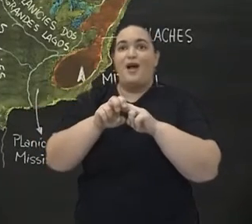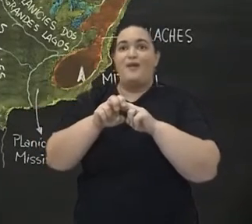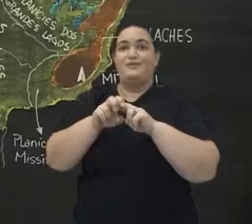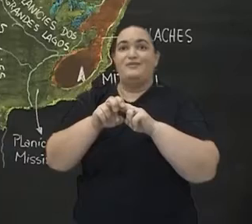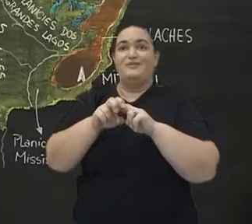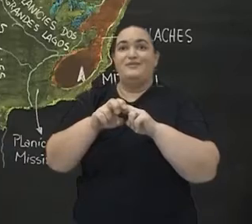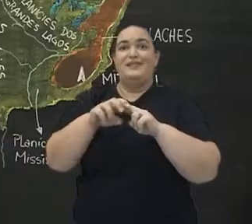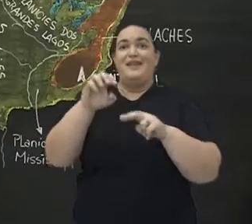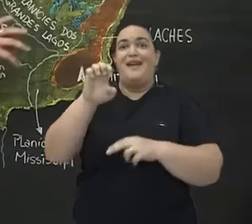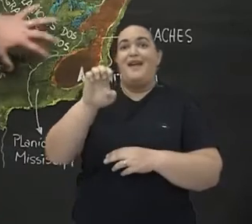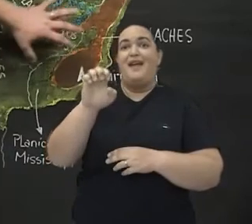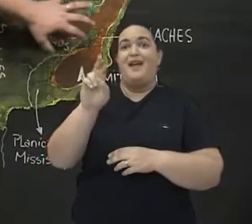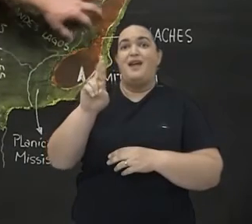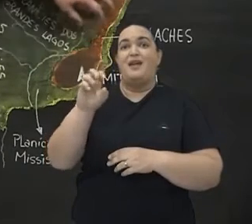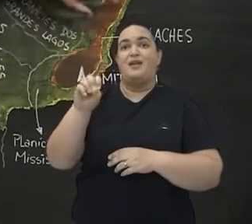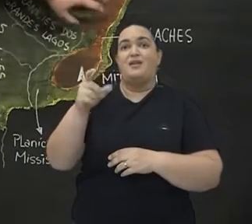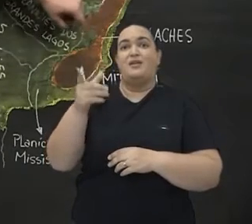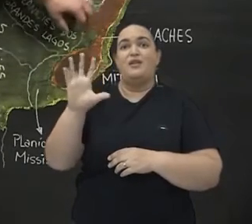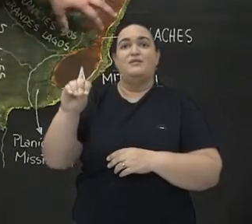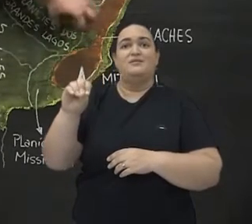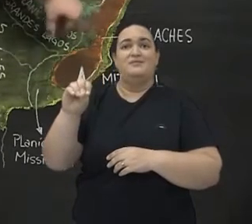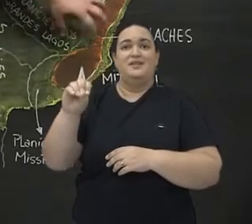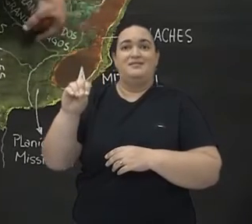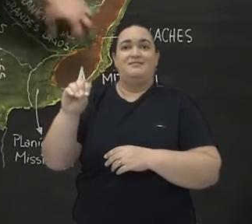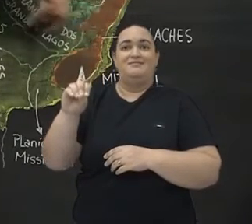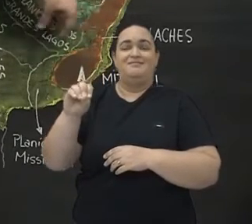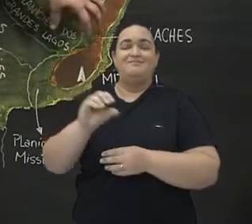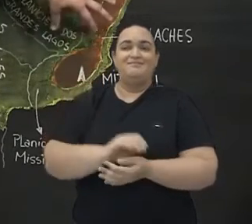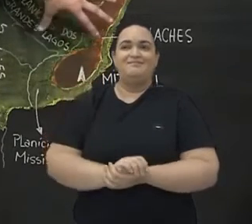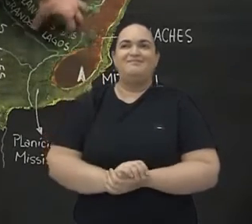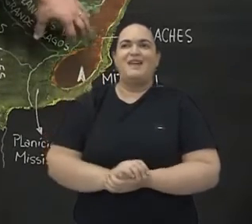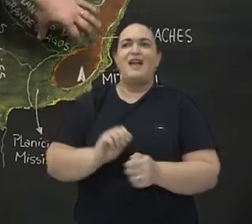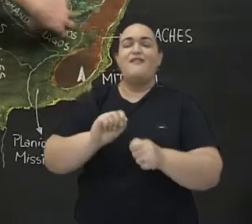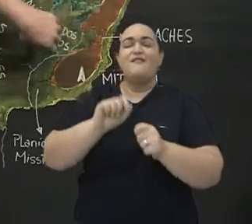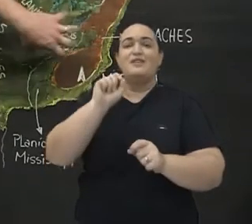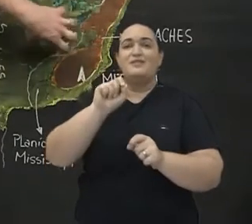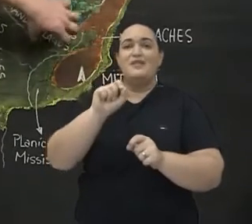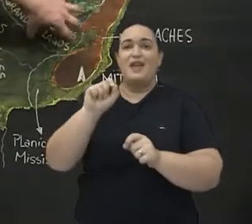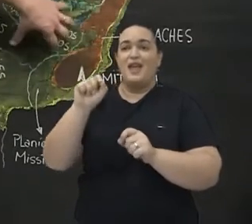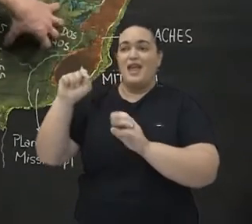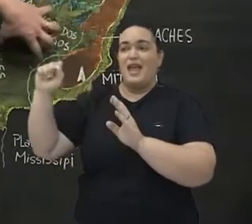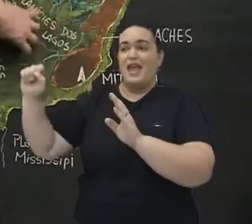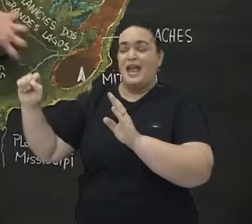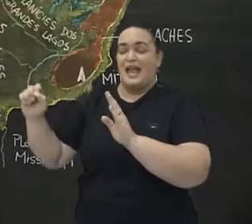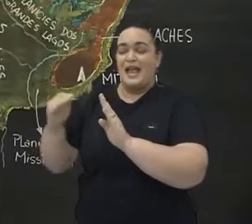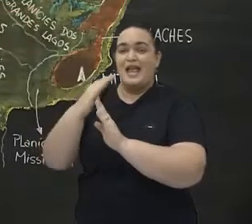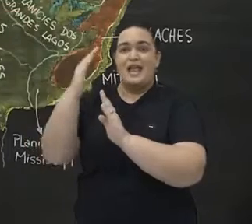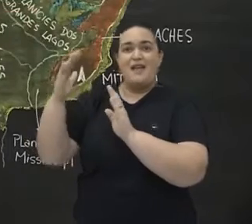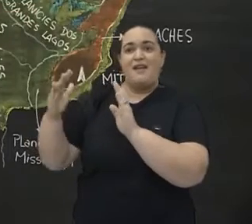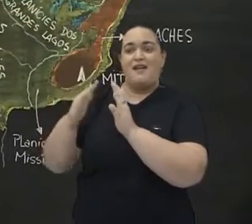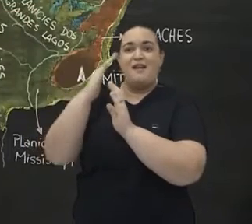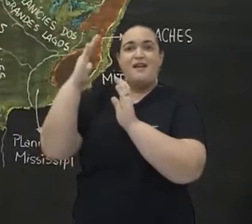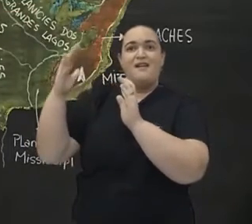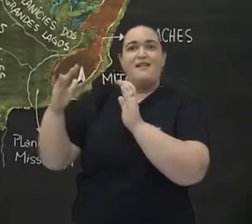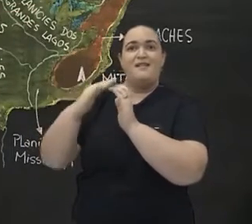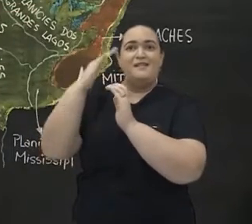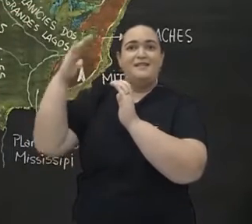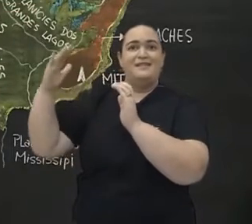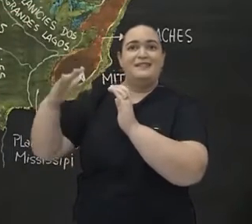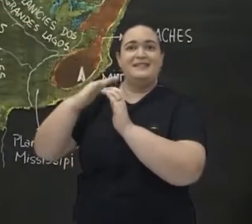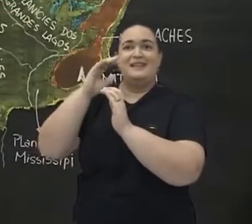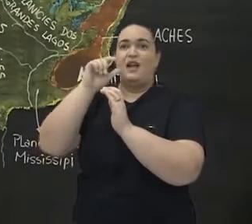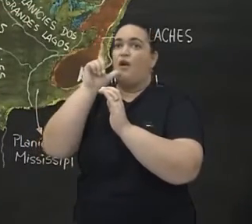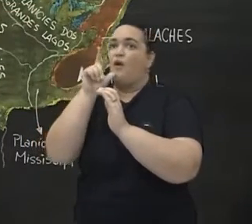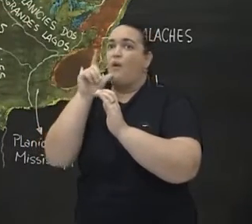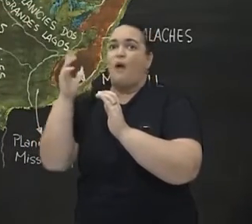erosivo, todo esse material acabou também servindo para que sendo jogado aqui para as áreas da planície